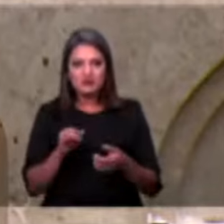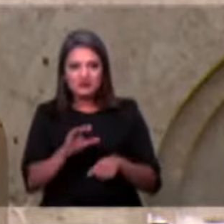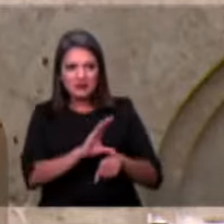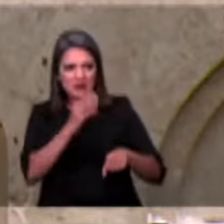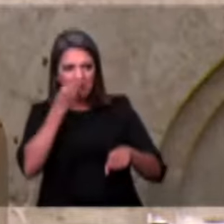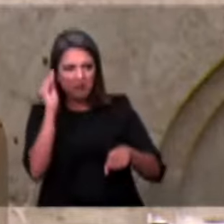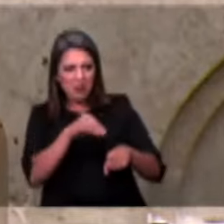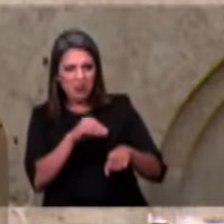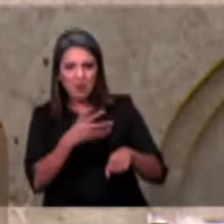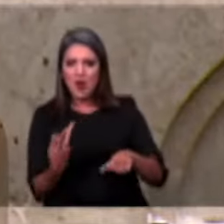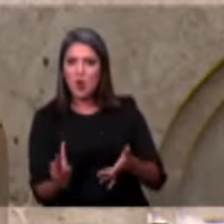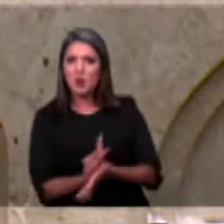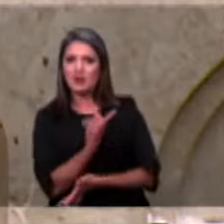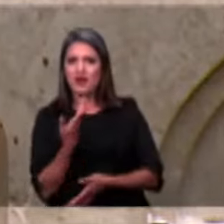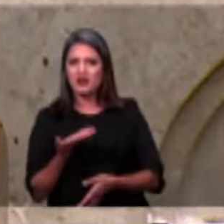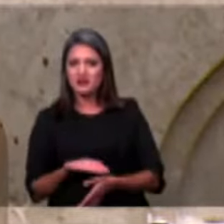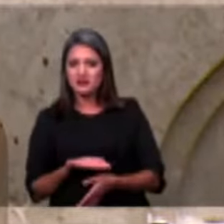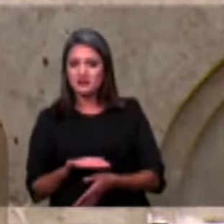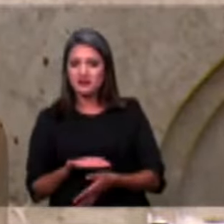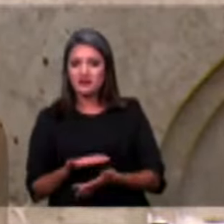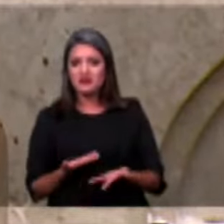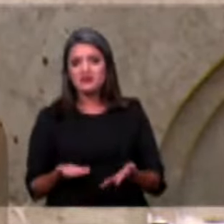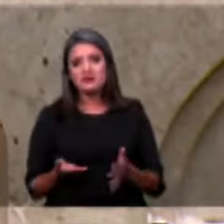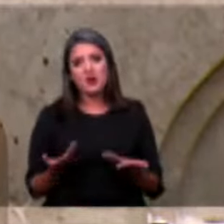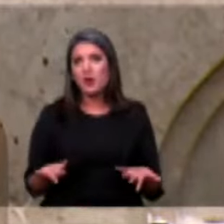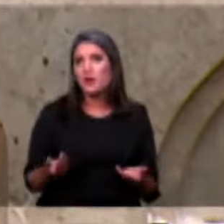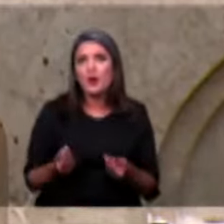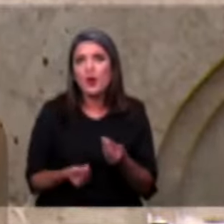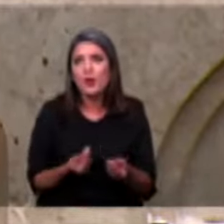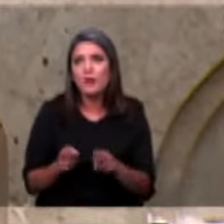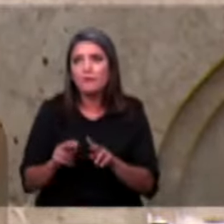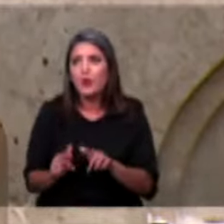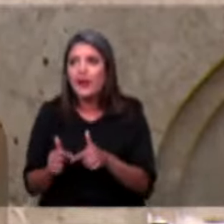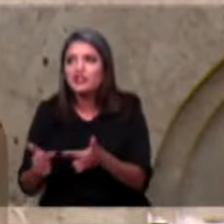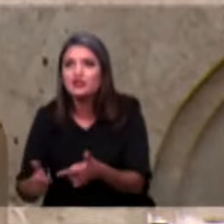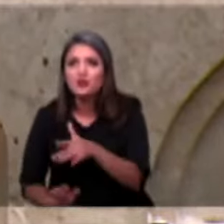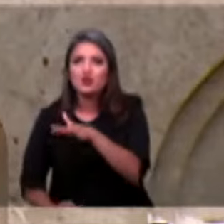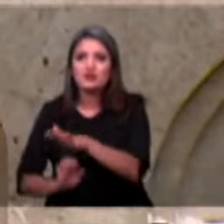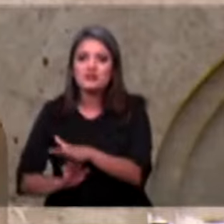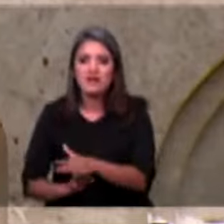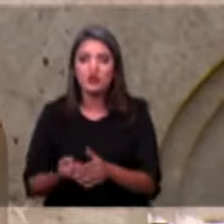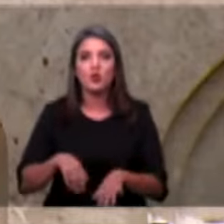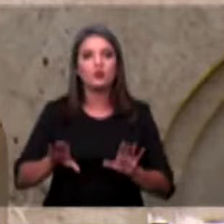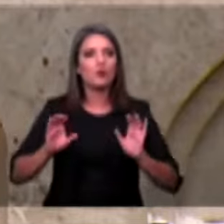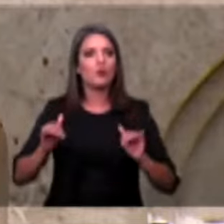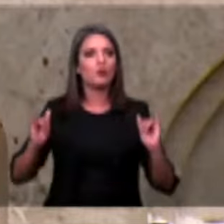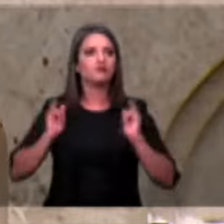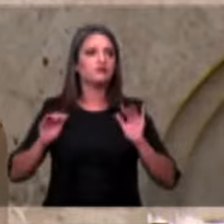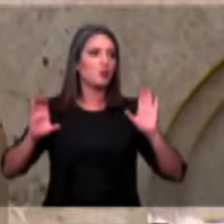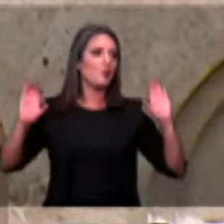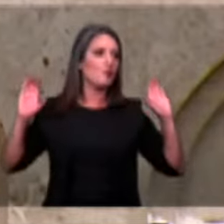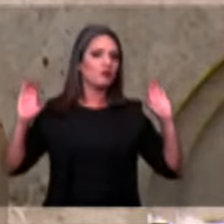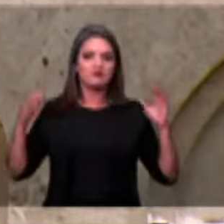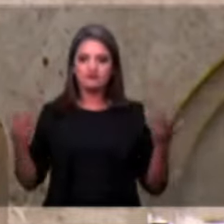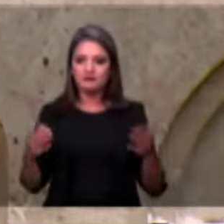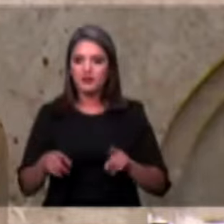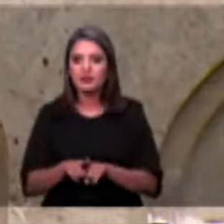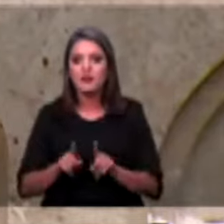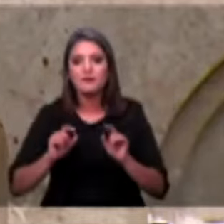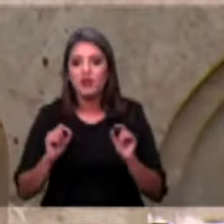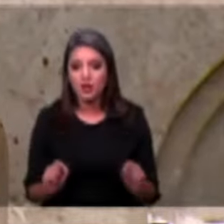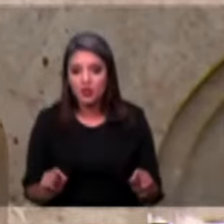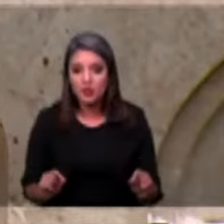é sabido, tanto pode se dar por ação estatal como por inércia governamental, ou mesmo